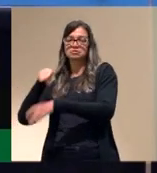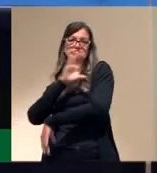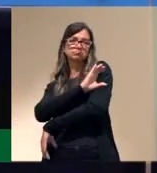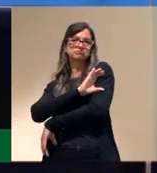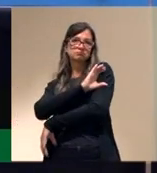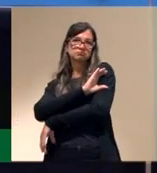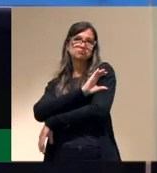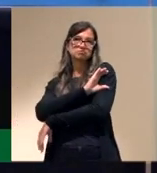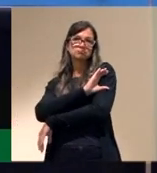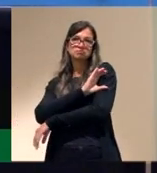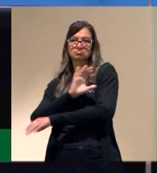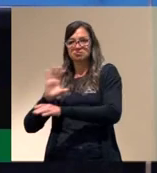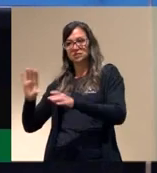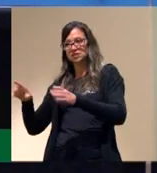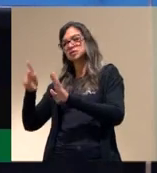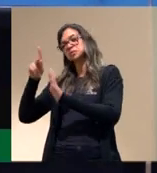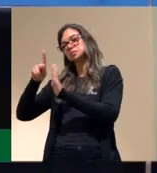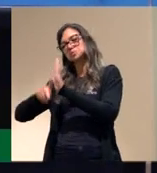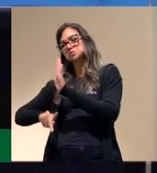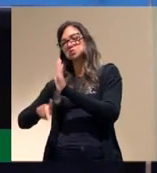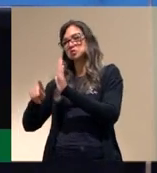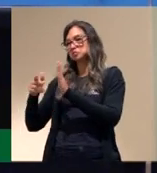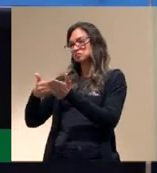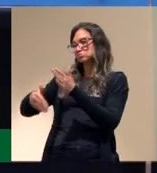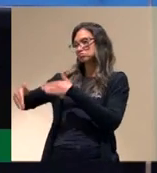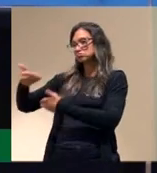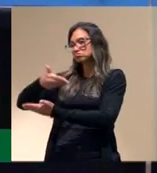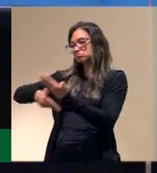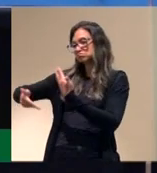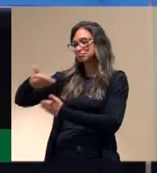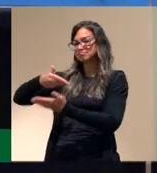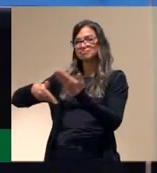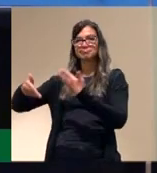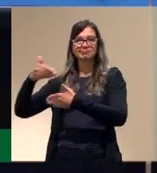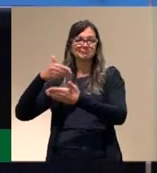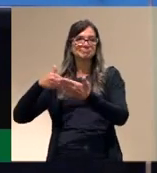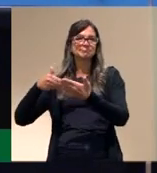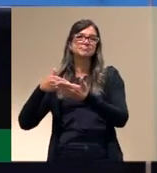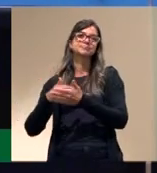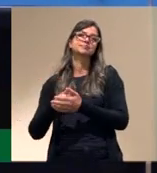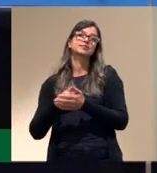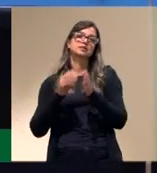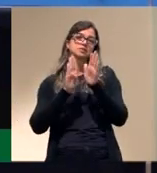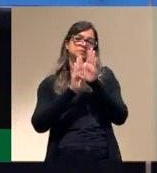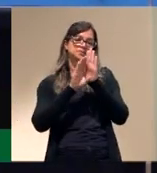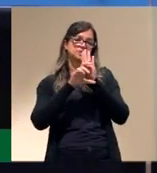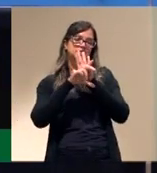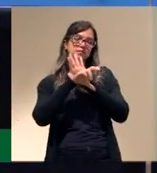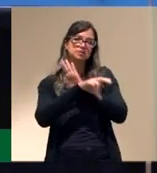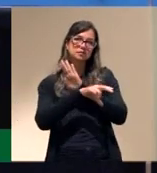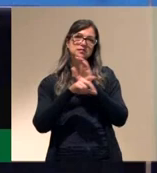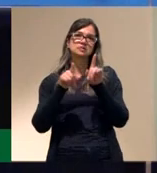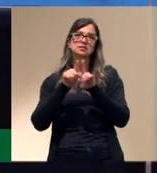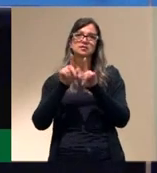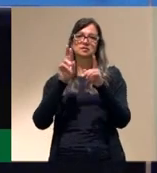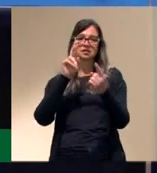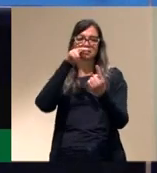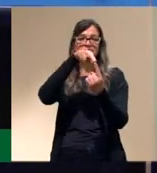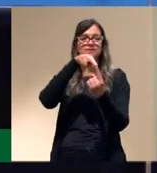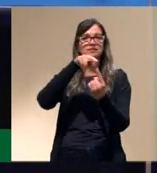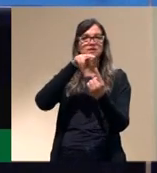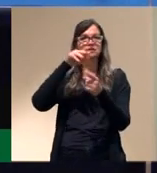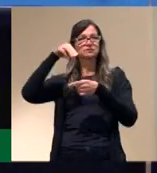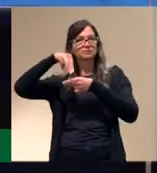na construção de um projeto comum. Que se a BNCC é uma referência para os municípios construírem